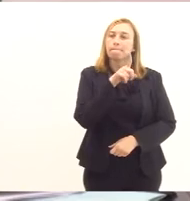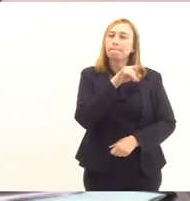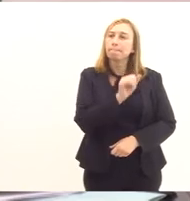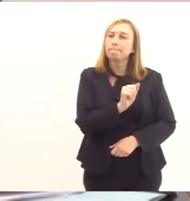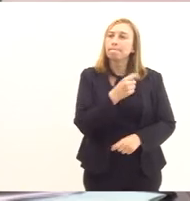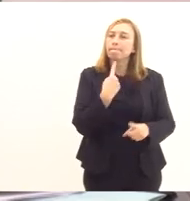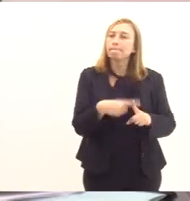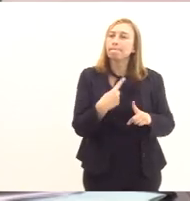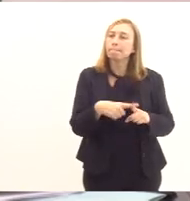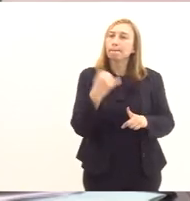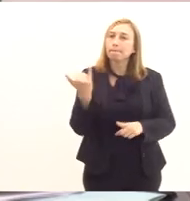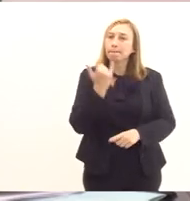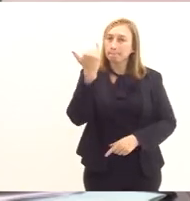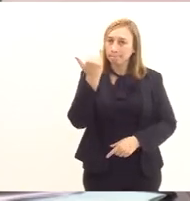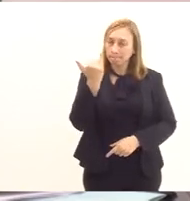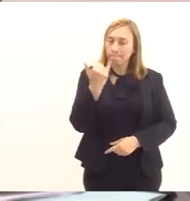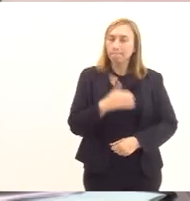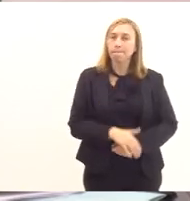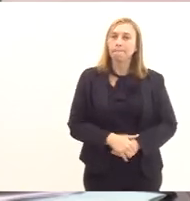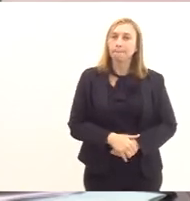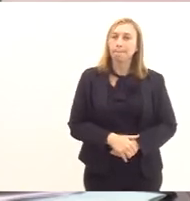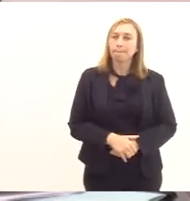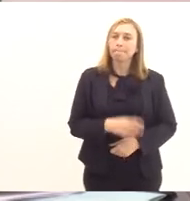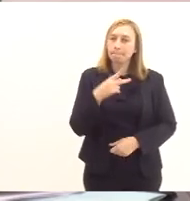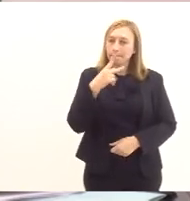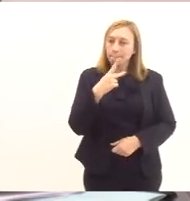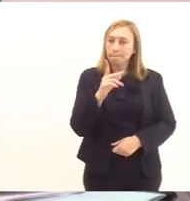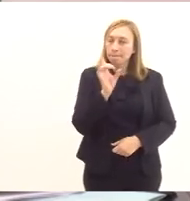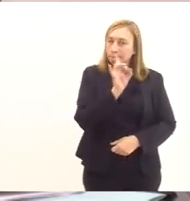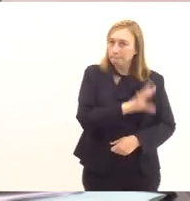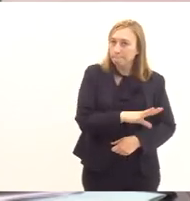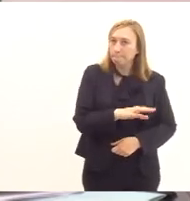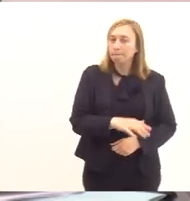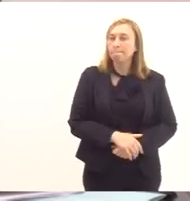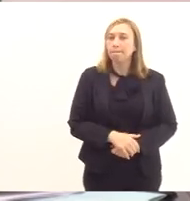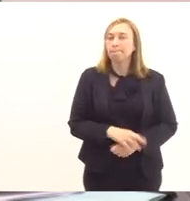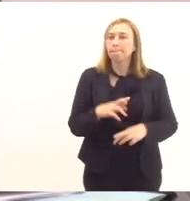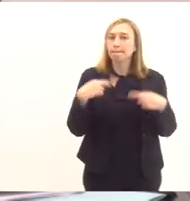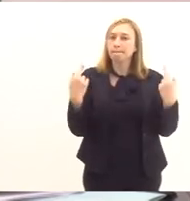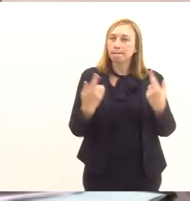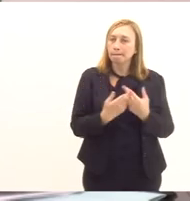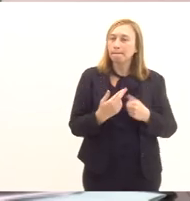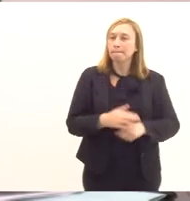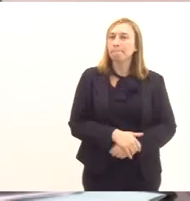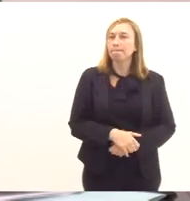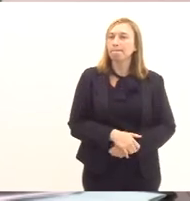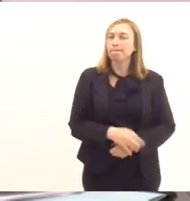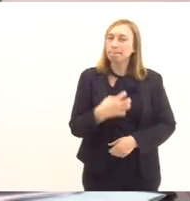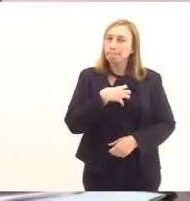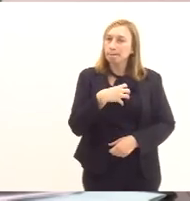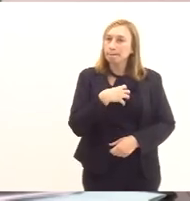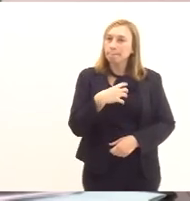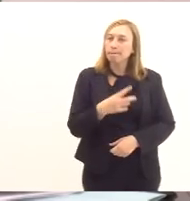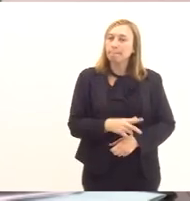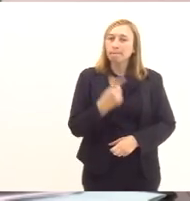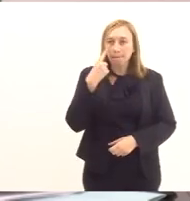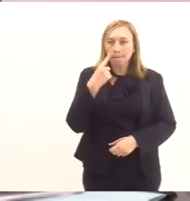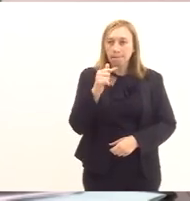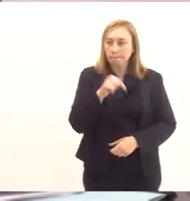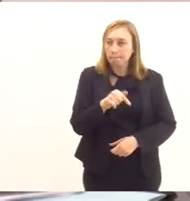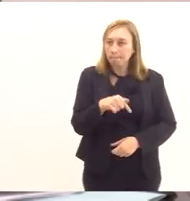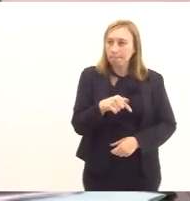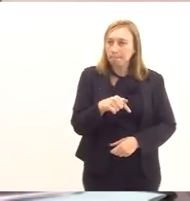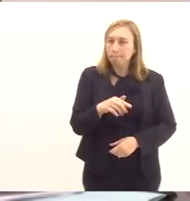porque foi importante a sua a sua intervenção na última na última audiência no sentido de nós buscarmos aqui